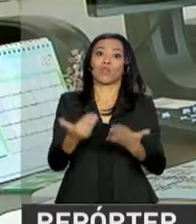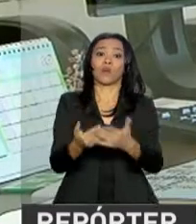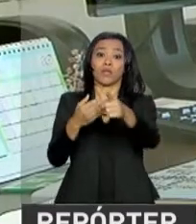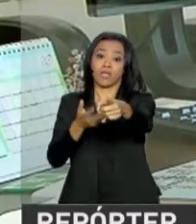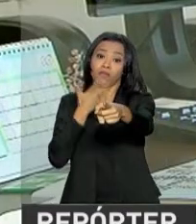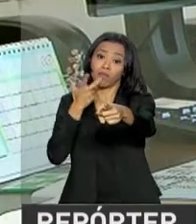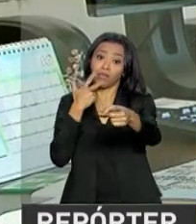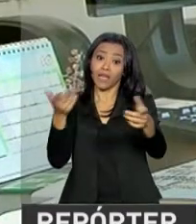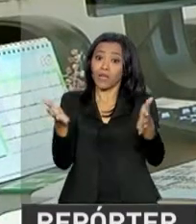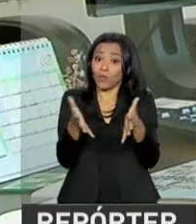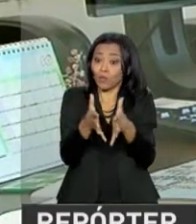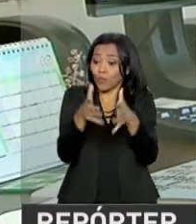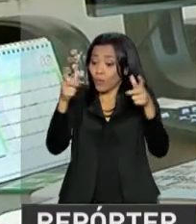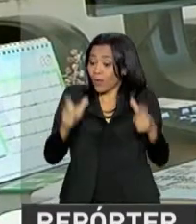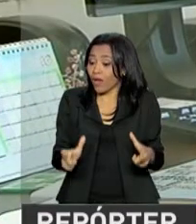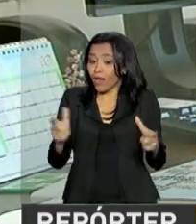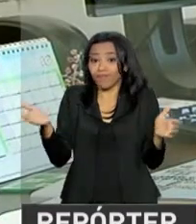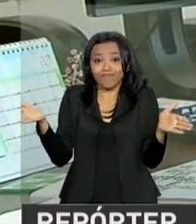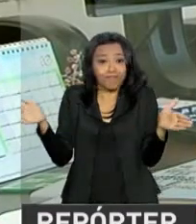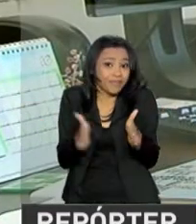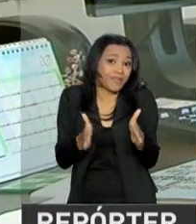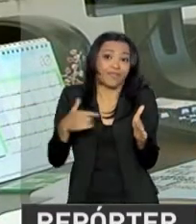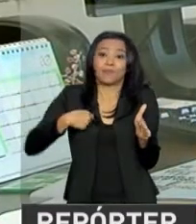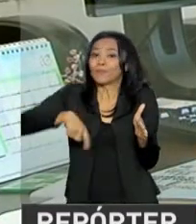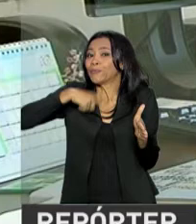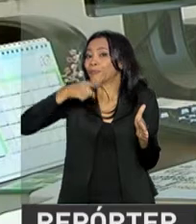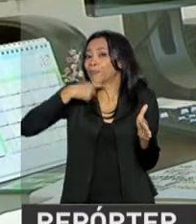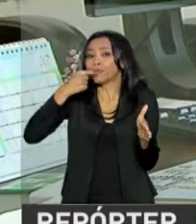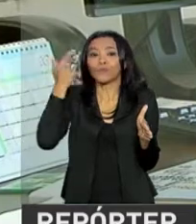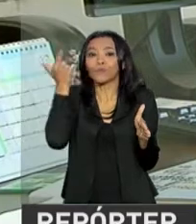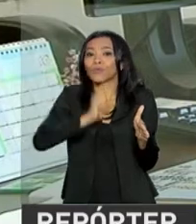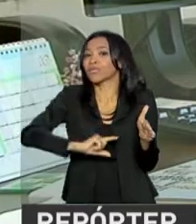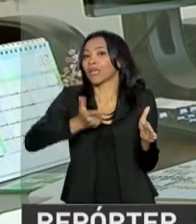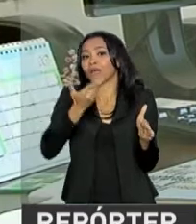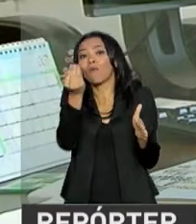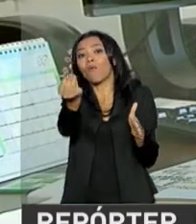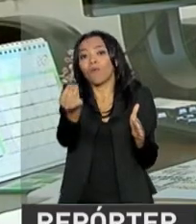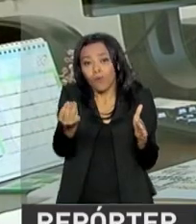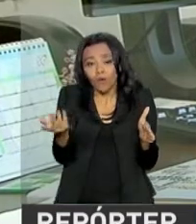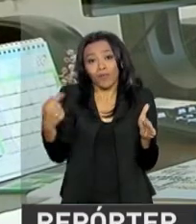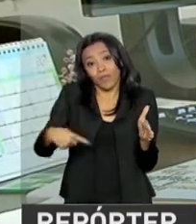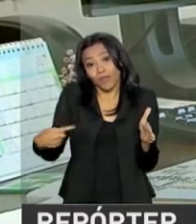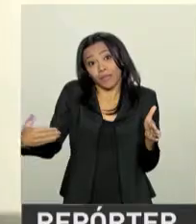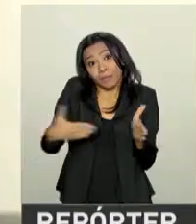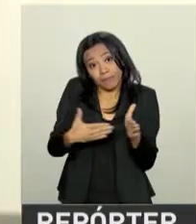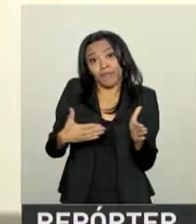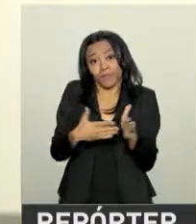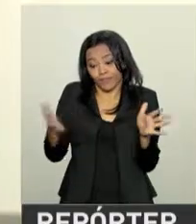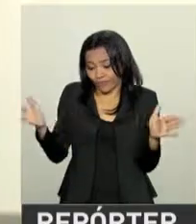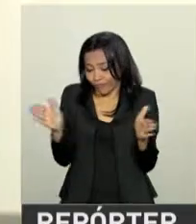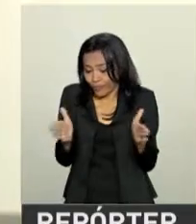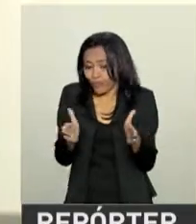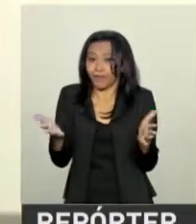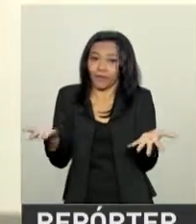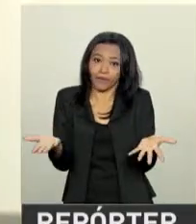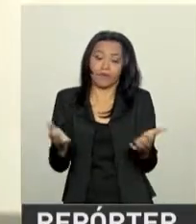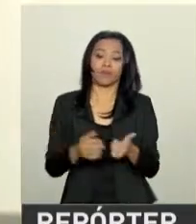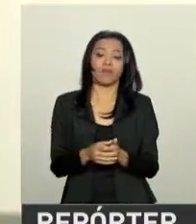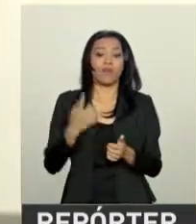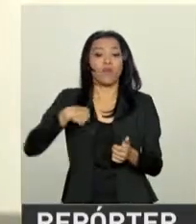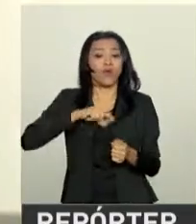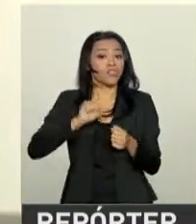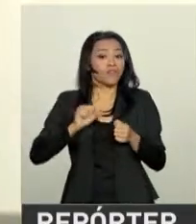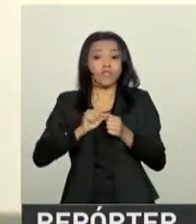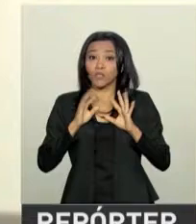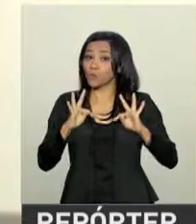físico mesmo. Vai chegar um momento que nós não vamos ter condições de atender, porque o espaço físico ele tem um limite, né? Nós estamos fazendo tudo o